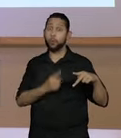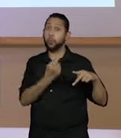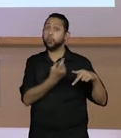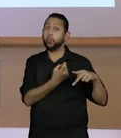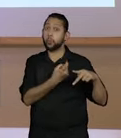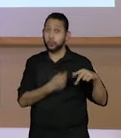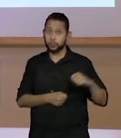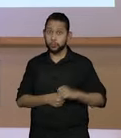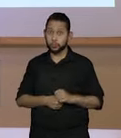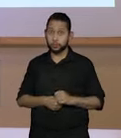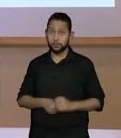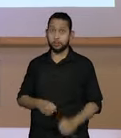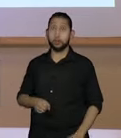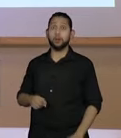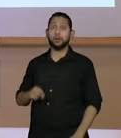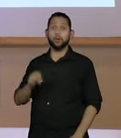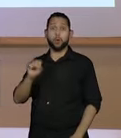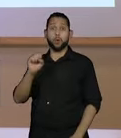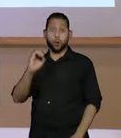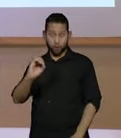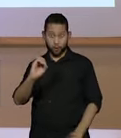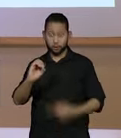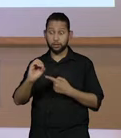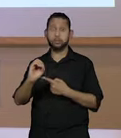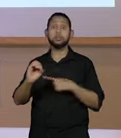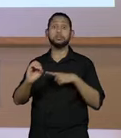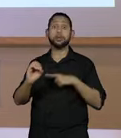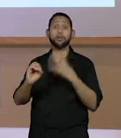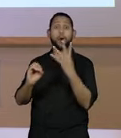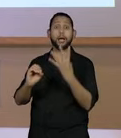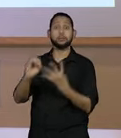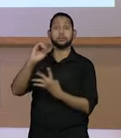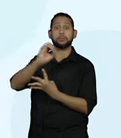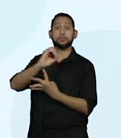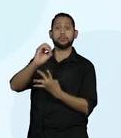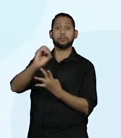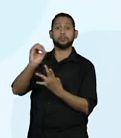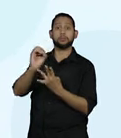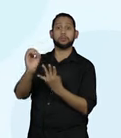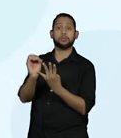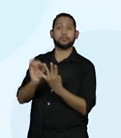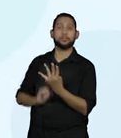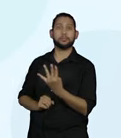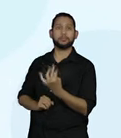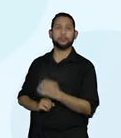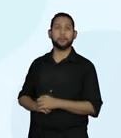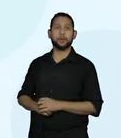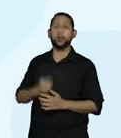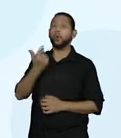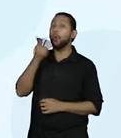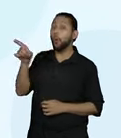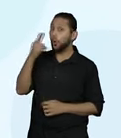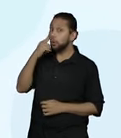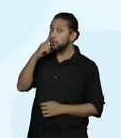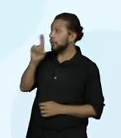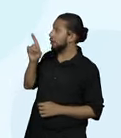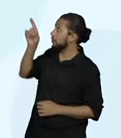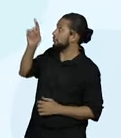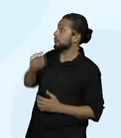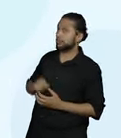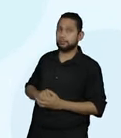e 4 átomos de oxigênio. Temos também esta